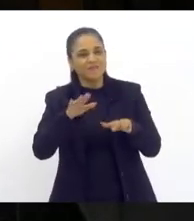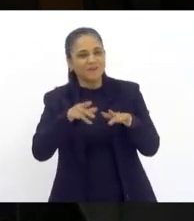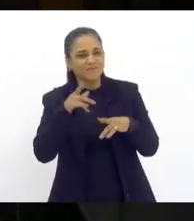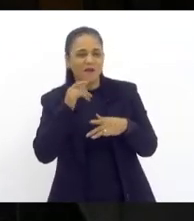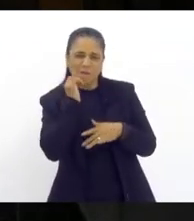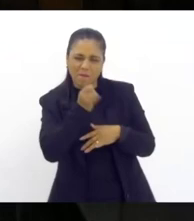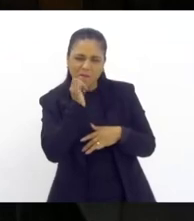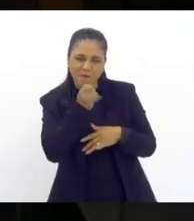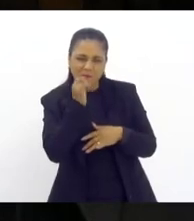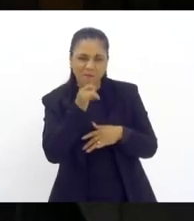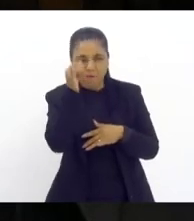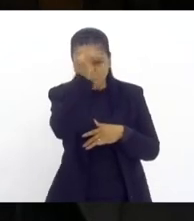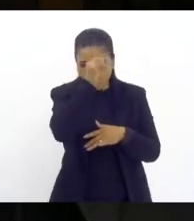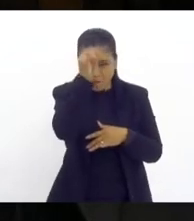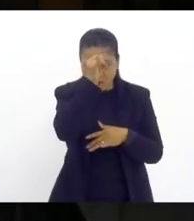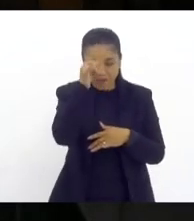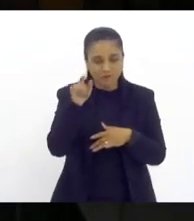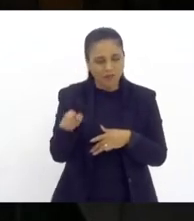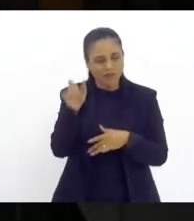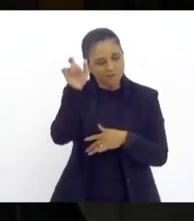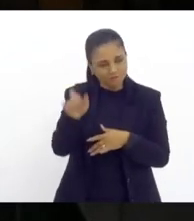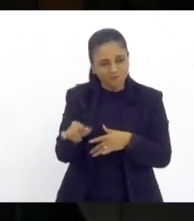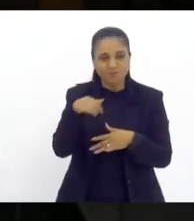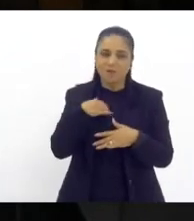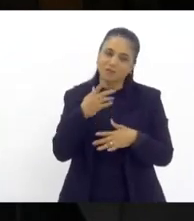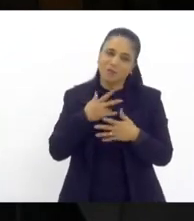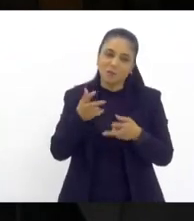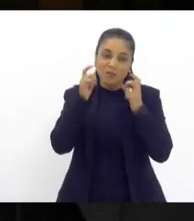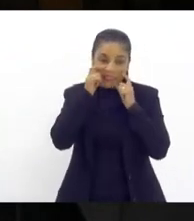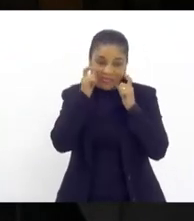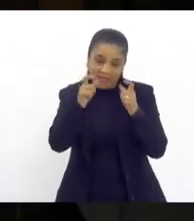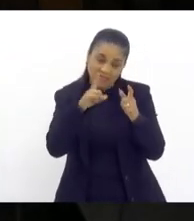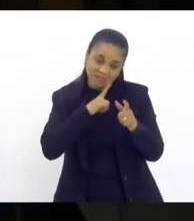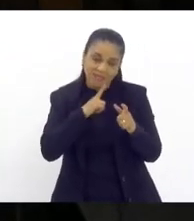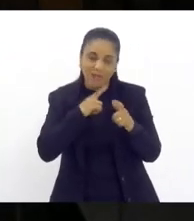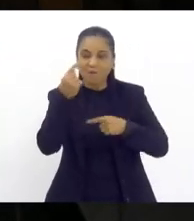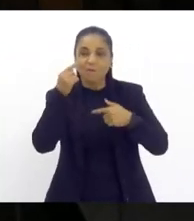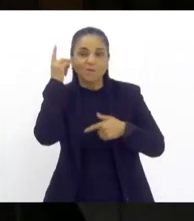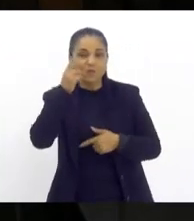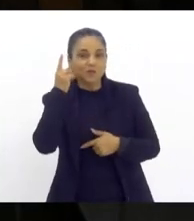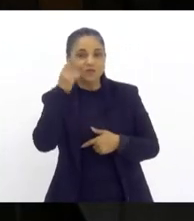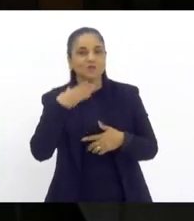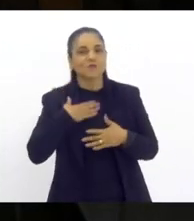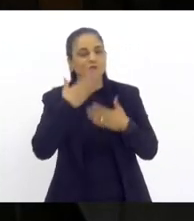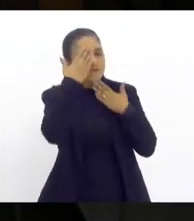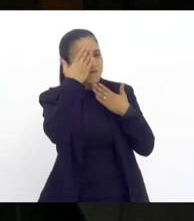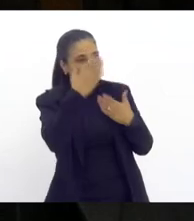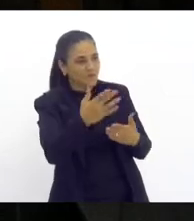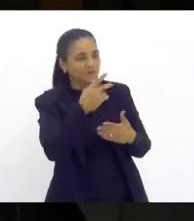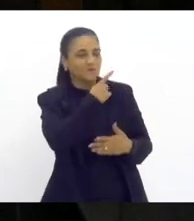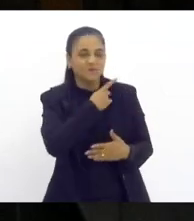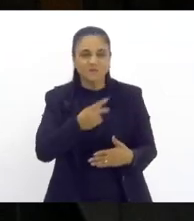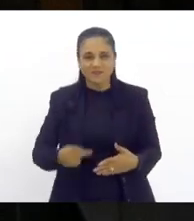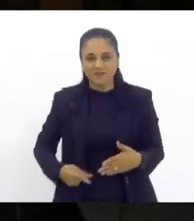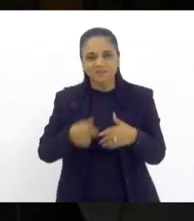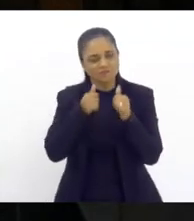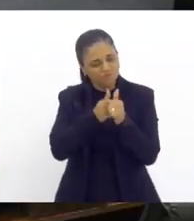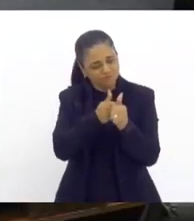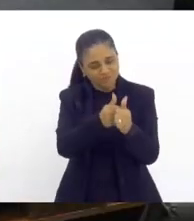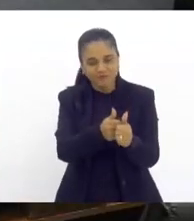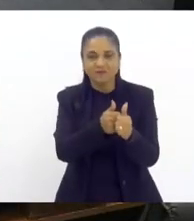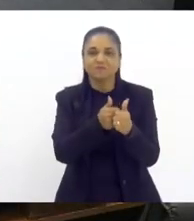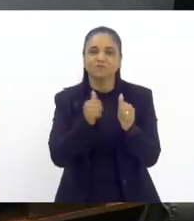tanta bobagem, eu acho que eu não teria me interessado pela política. Muito obrigado. Tamo junto, Rodrigo. Obrigado, presidente. E obrigado a todos aí que nos acompanham. Tamo junto.